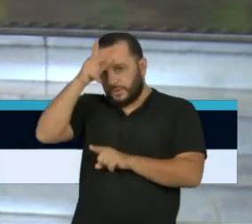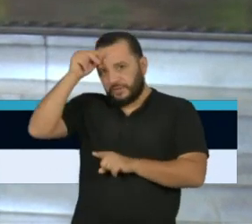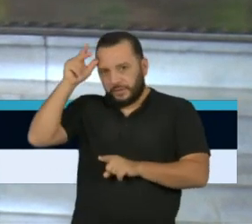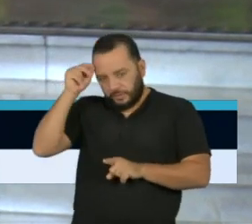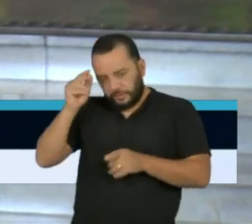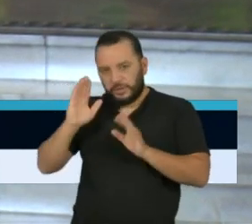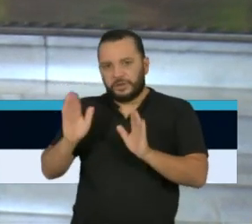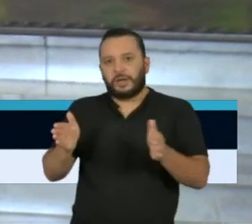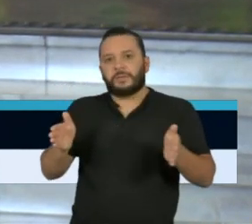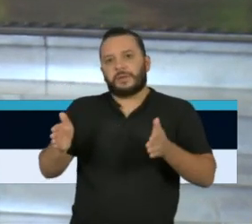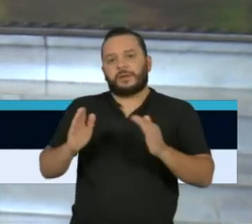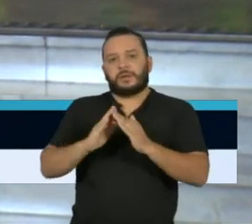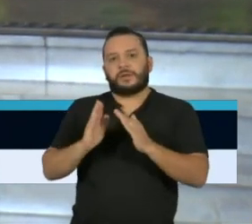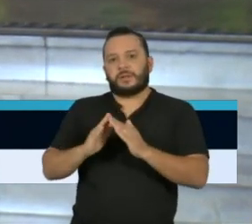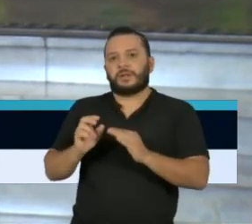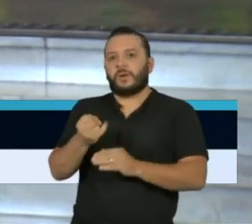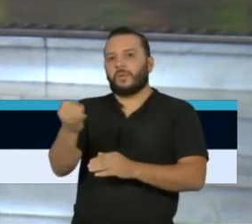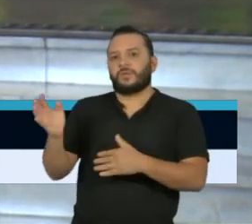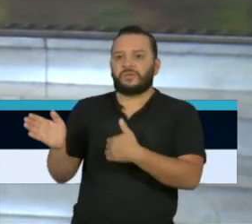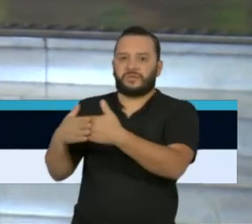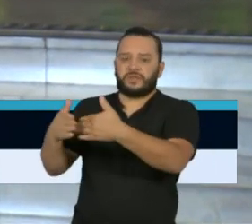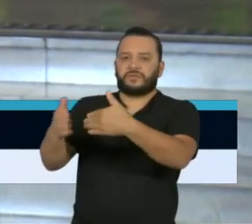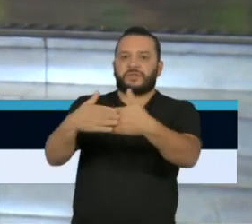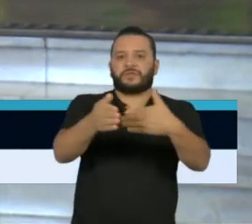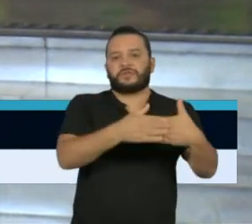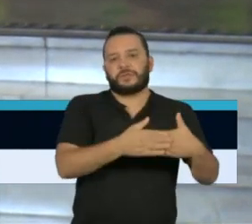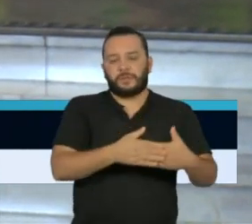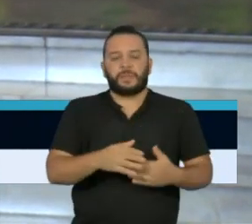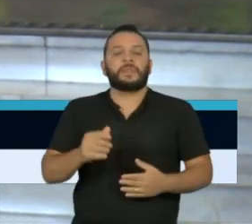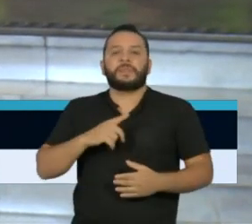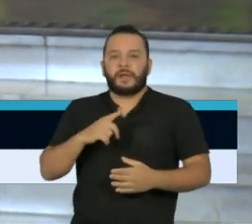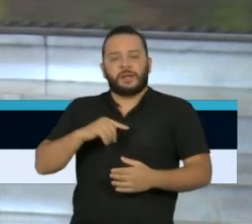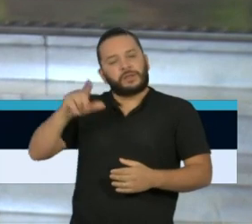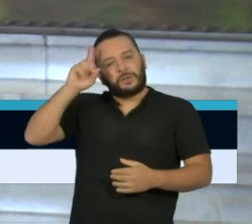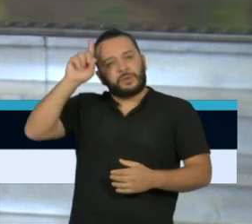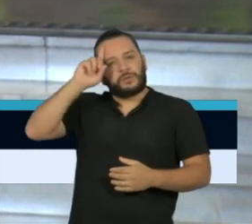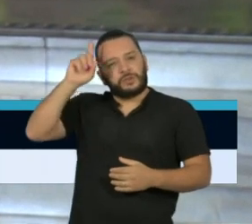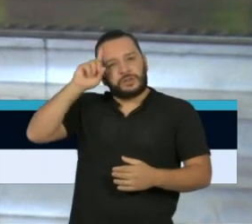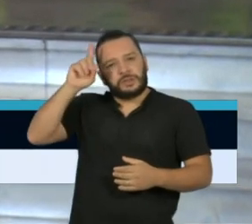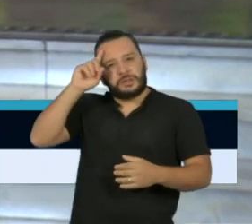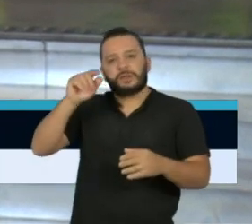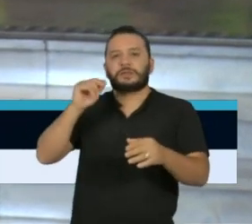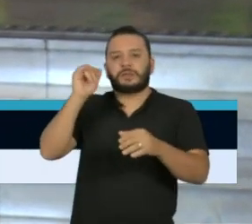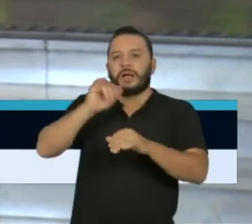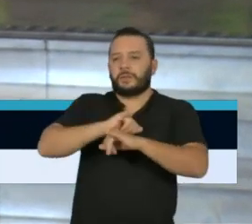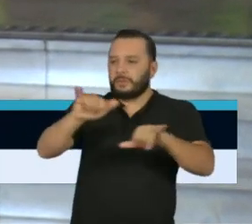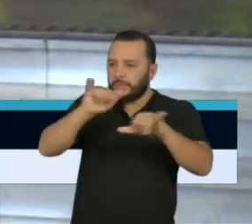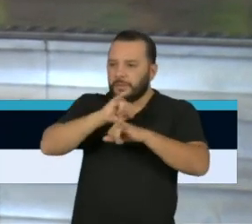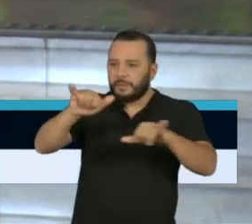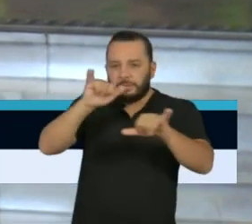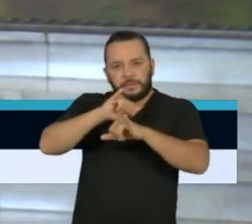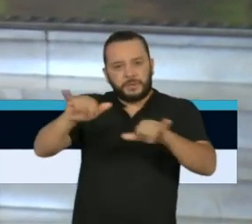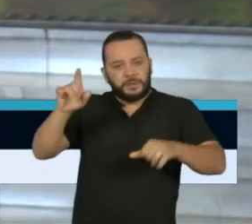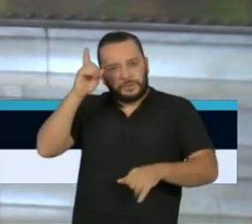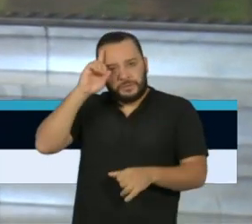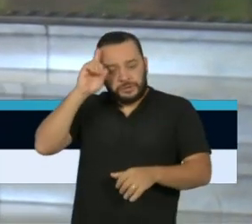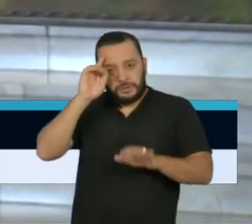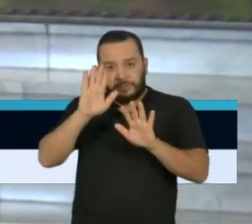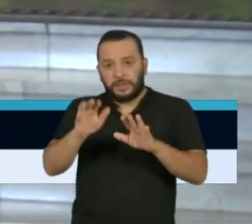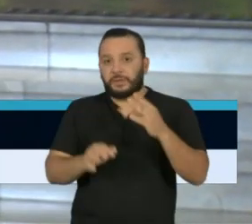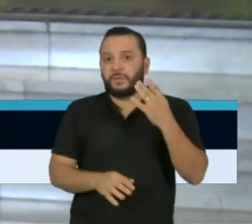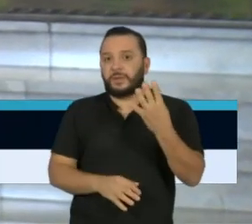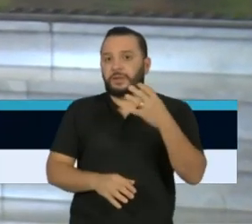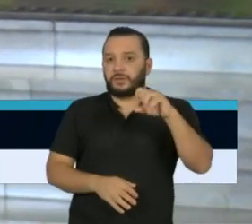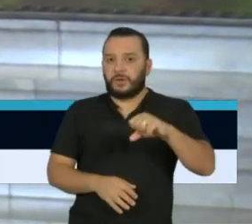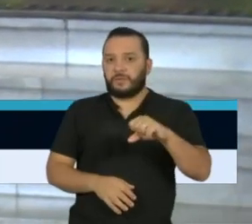fecharam estabelecimentos, tem uma campanha maciça, coletiva diária para conscientizar as pessoas. Mesmo assim, nós temos 49%